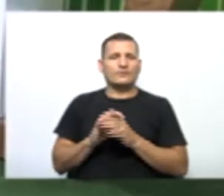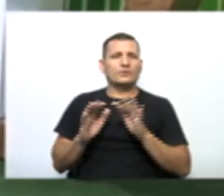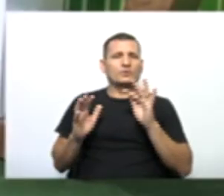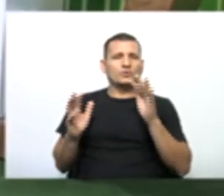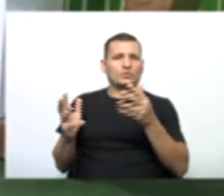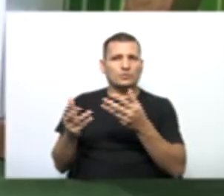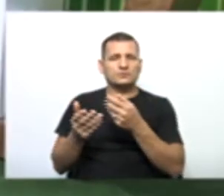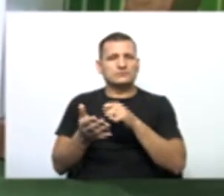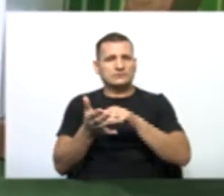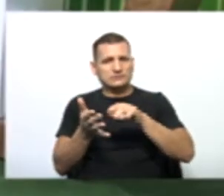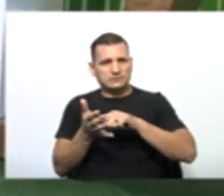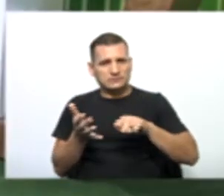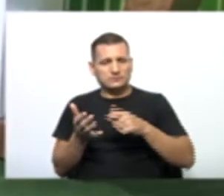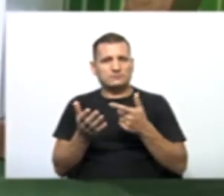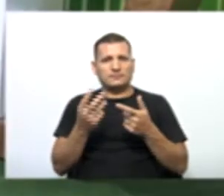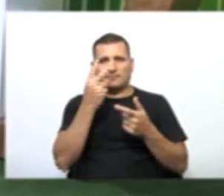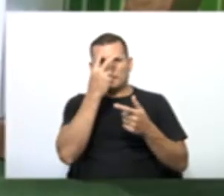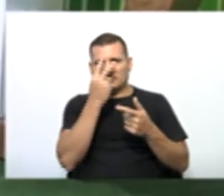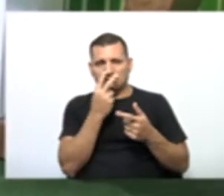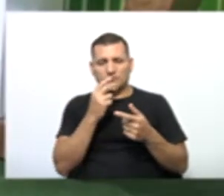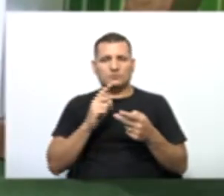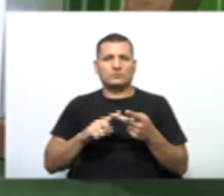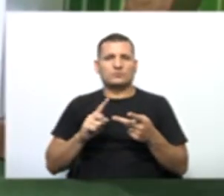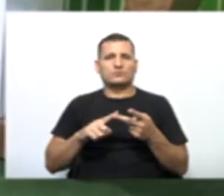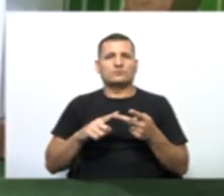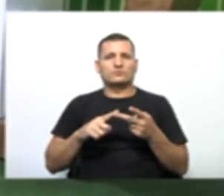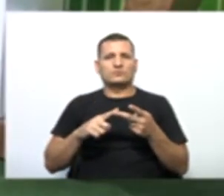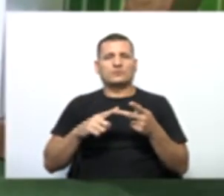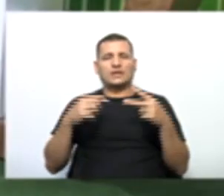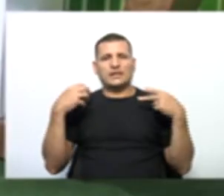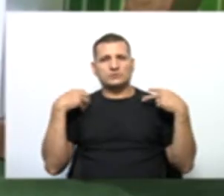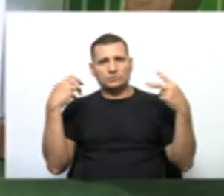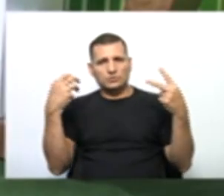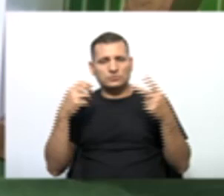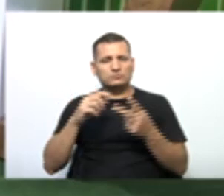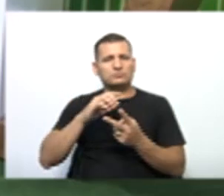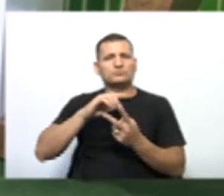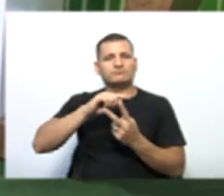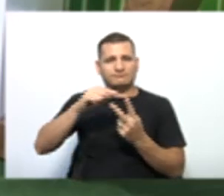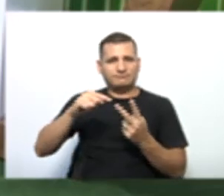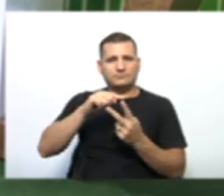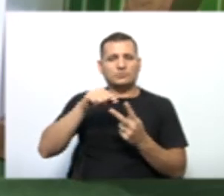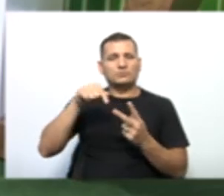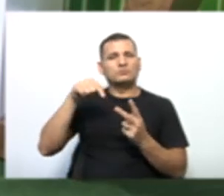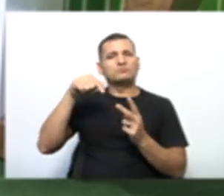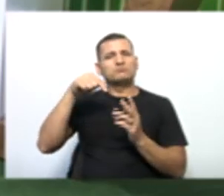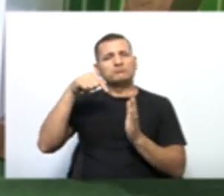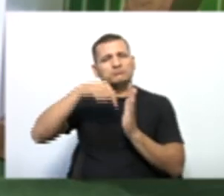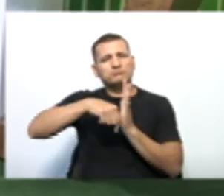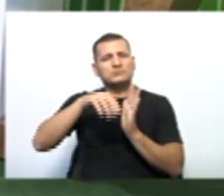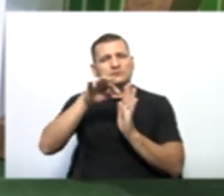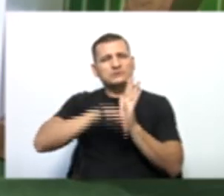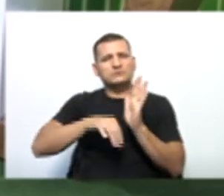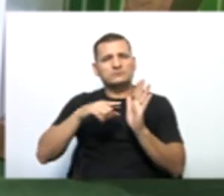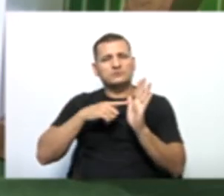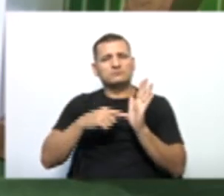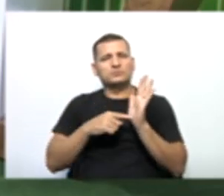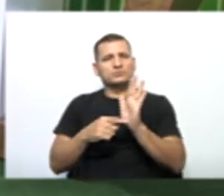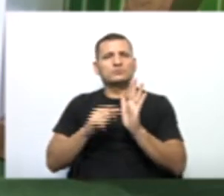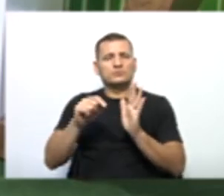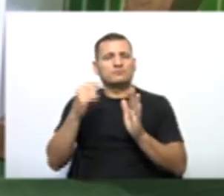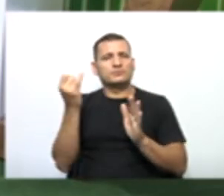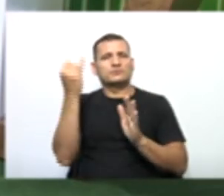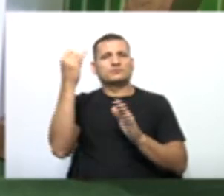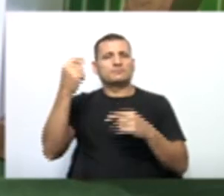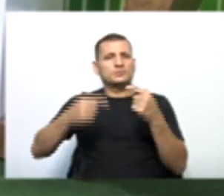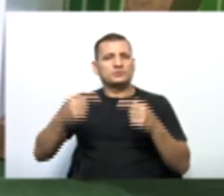tanto do Platão quanto do Aristóteles, professor, vão destacar a importância da participação política. E os livros de ética são